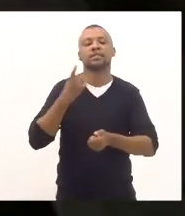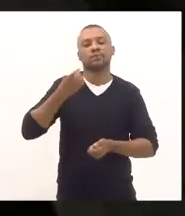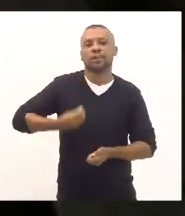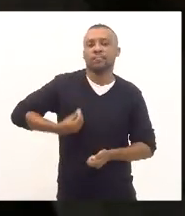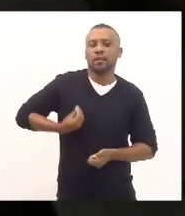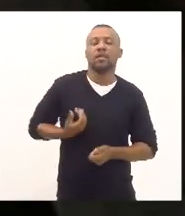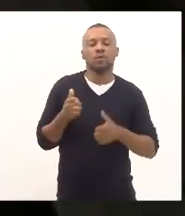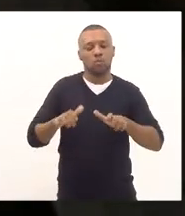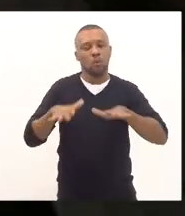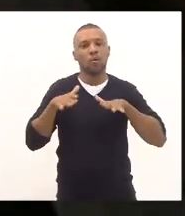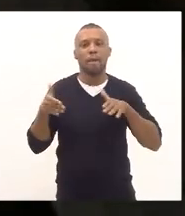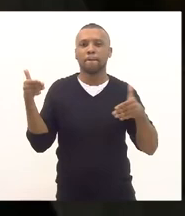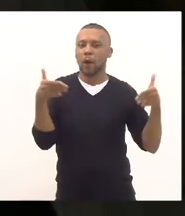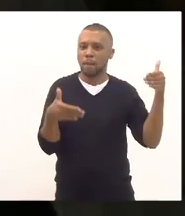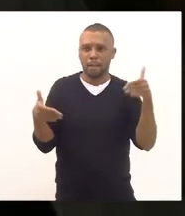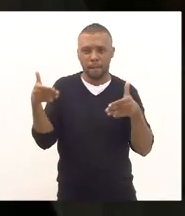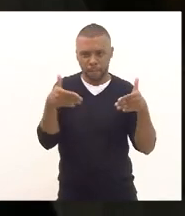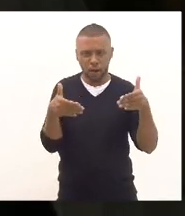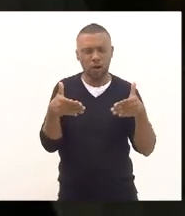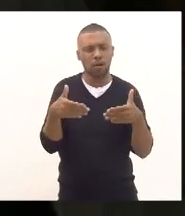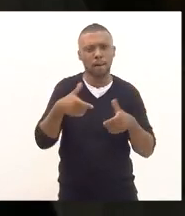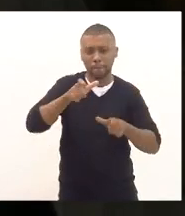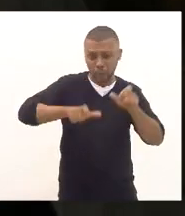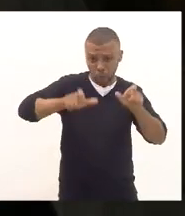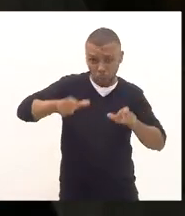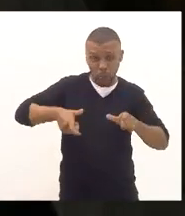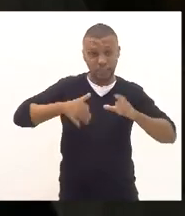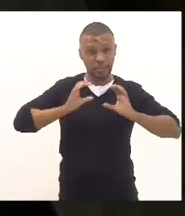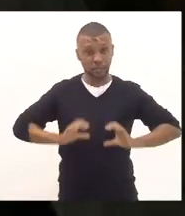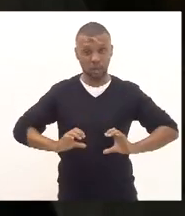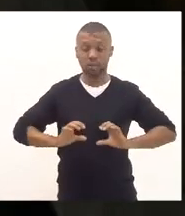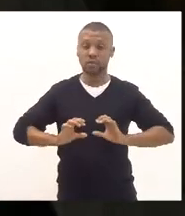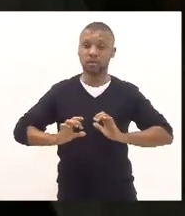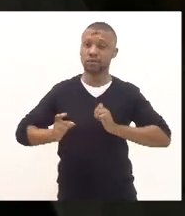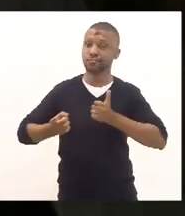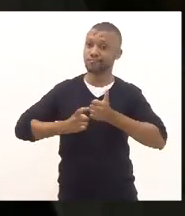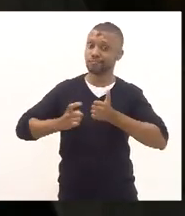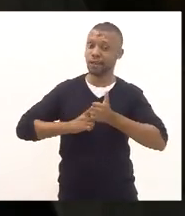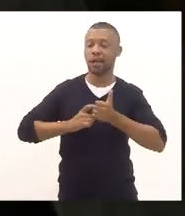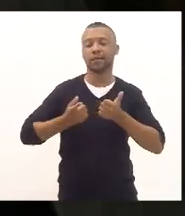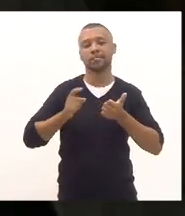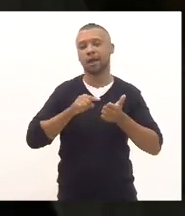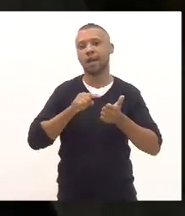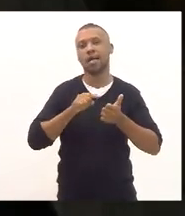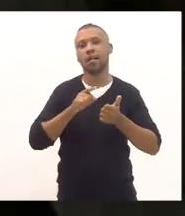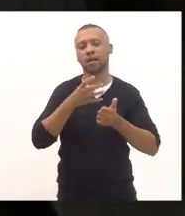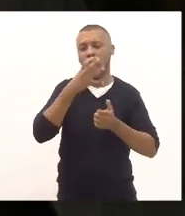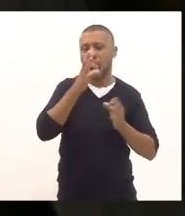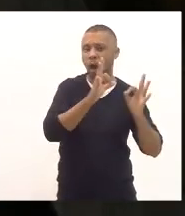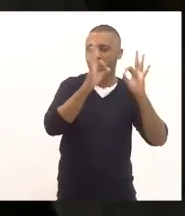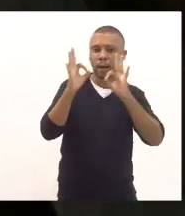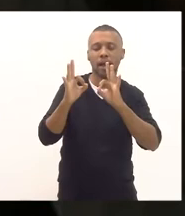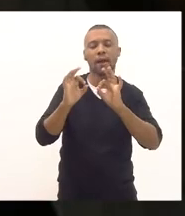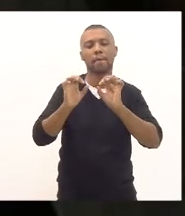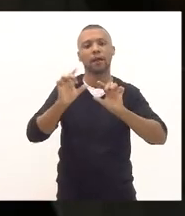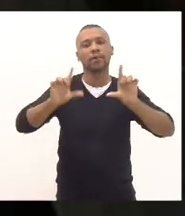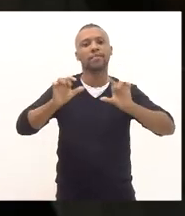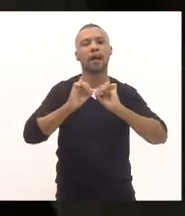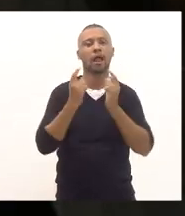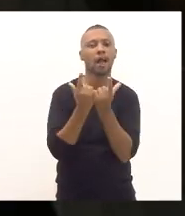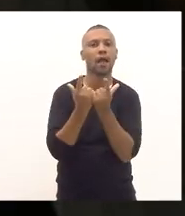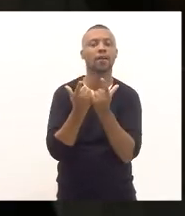e saída do Plenário os cidadãos E cidadãs que nos seguem pela TV alerj e pelas redes